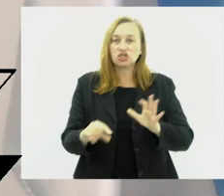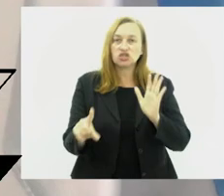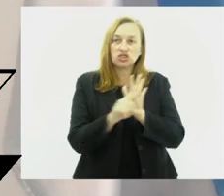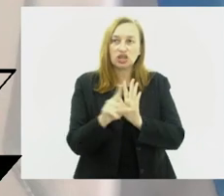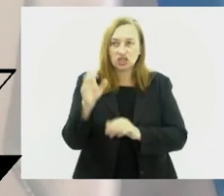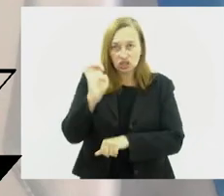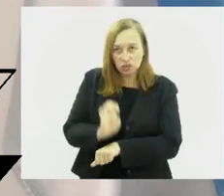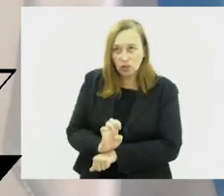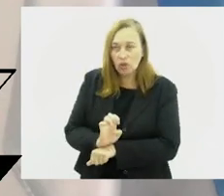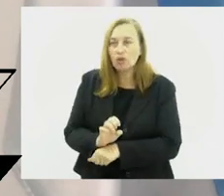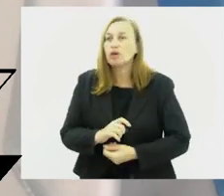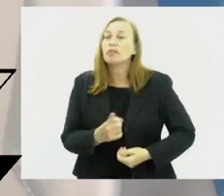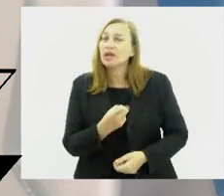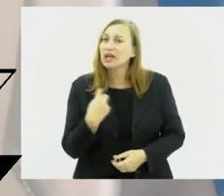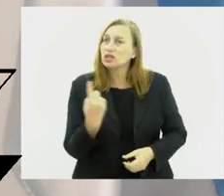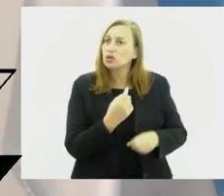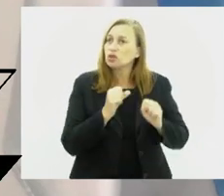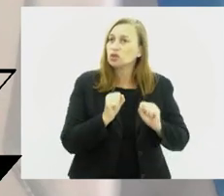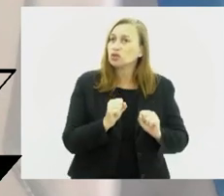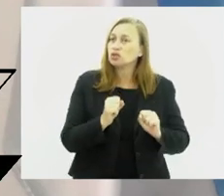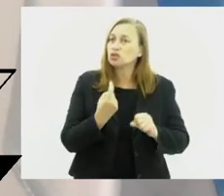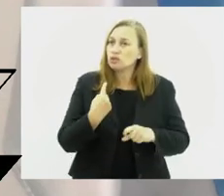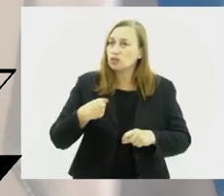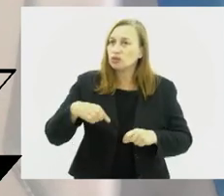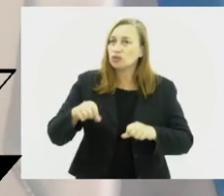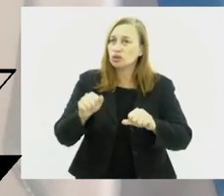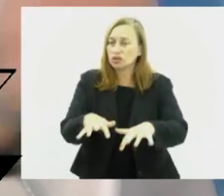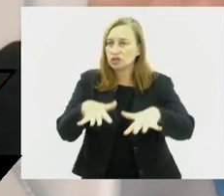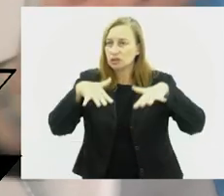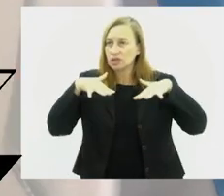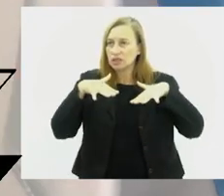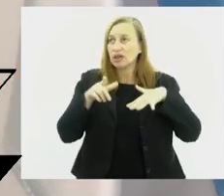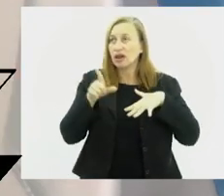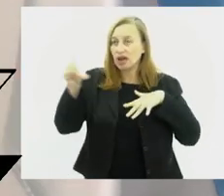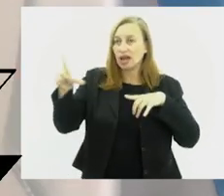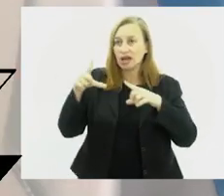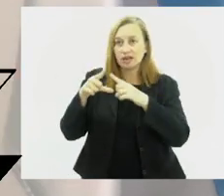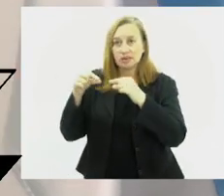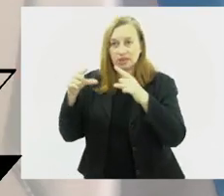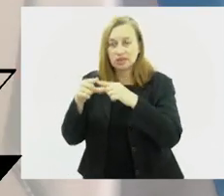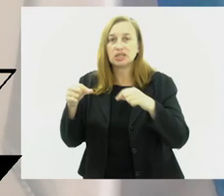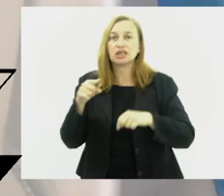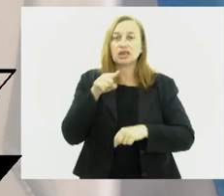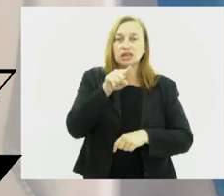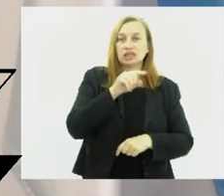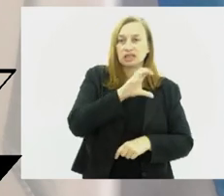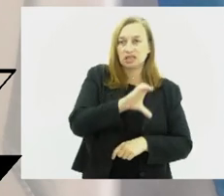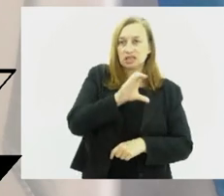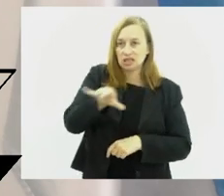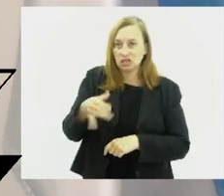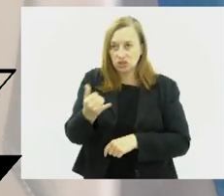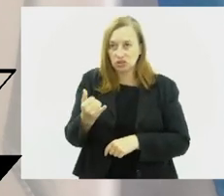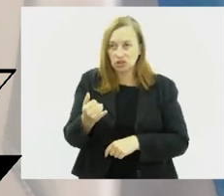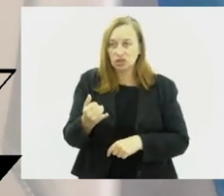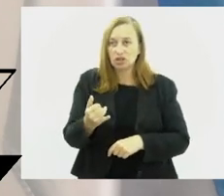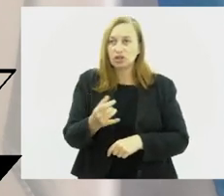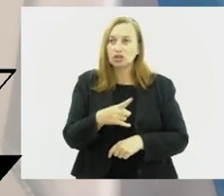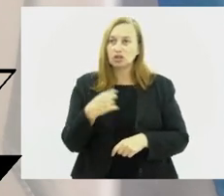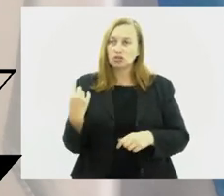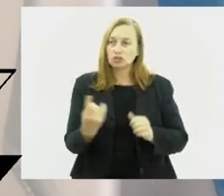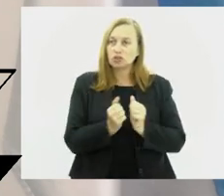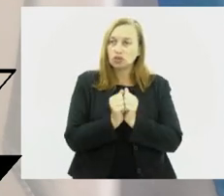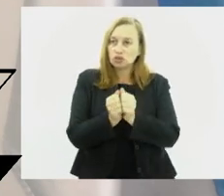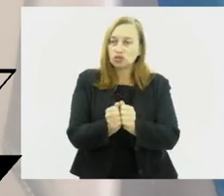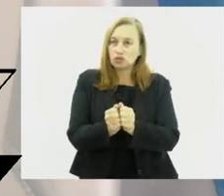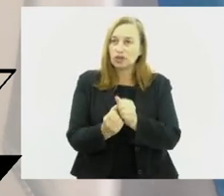estaduais para que nós fôssemos, e a Assembleia Legislativa vai ser, nós tivemos essa discussão na CCJ, e a Assembleia do Rio vai ser signatária de uma